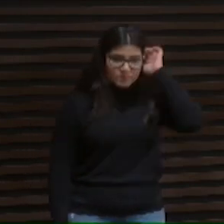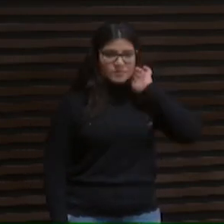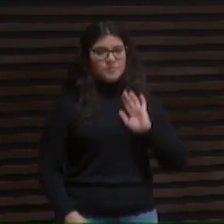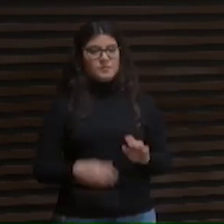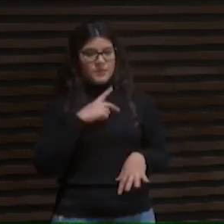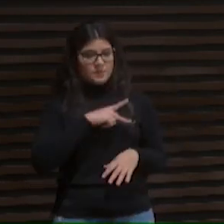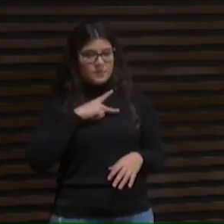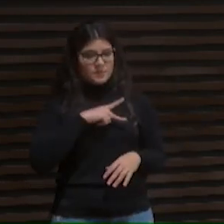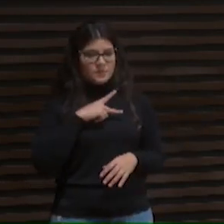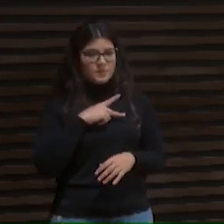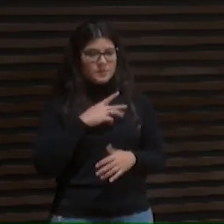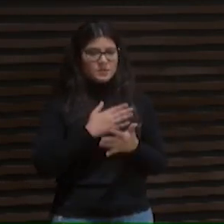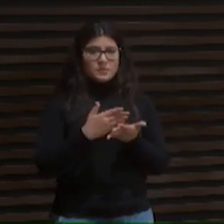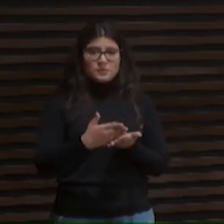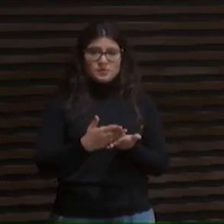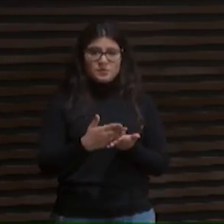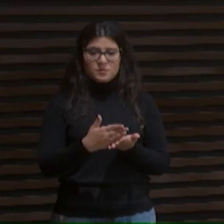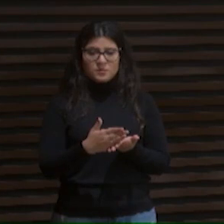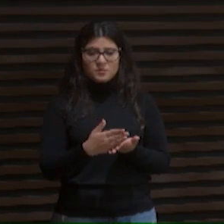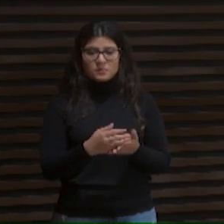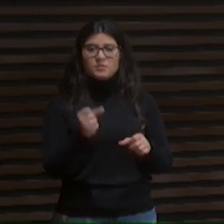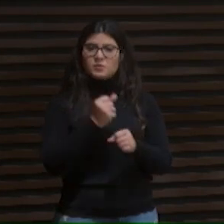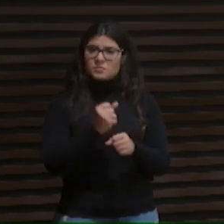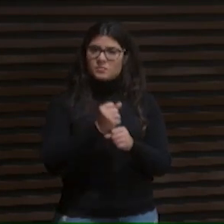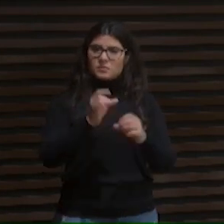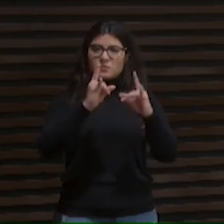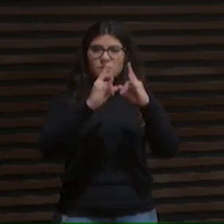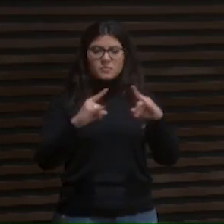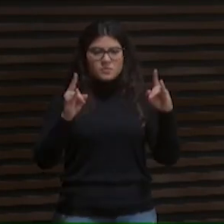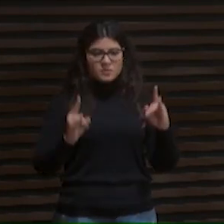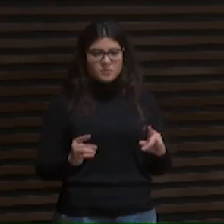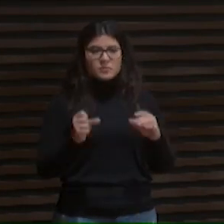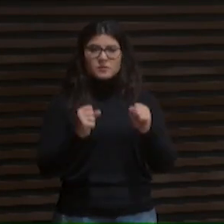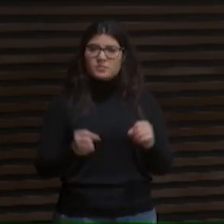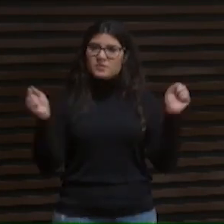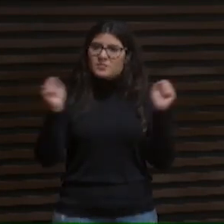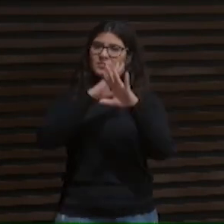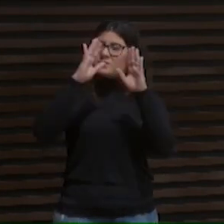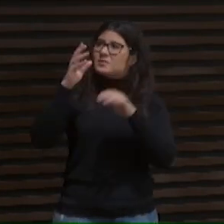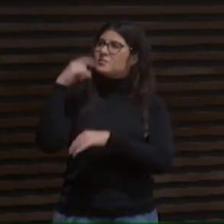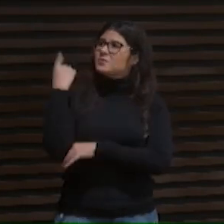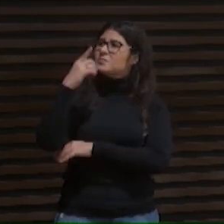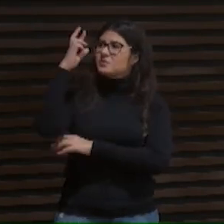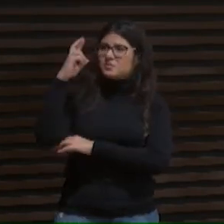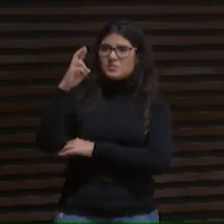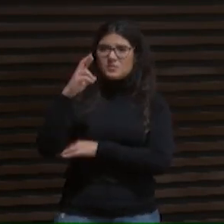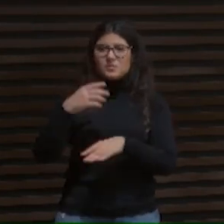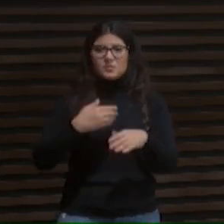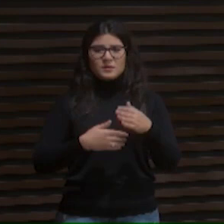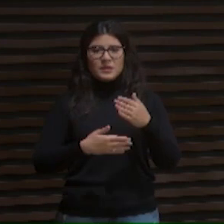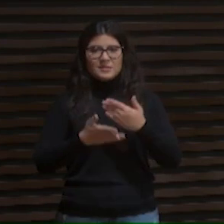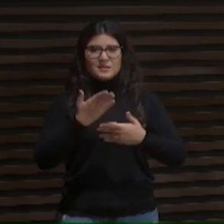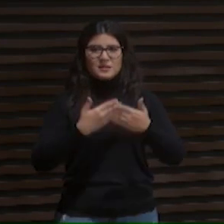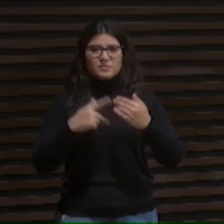Paulo continuou construindo tendas. Nós podemos glorificar o nosso Senhor por meio do nosso ofício.